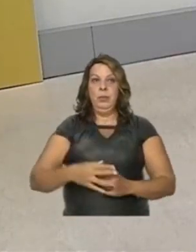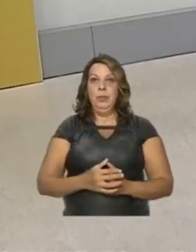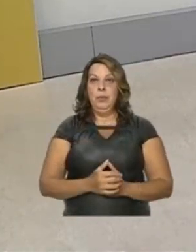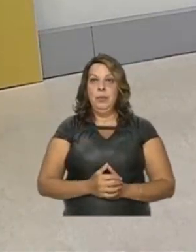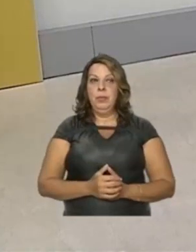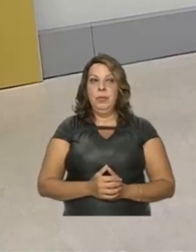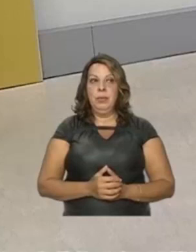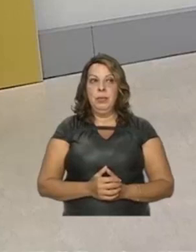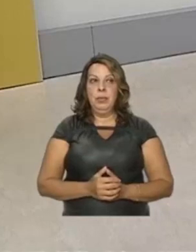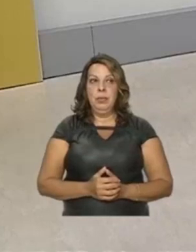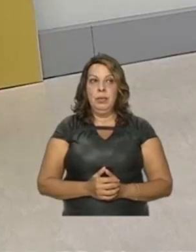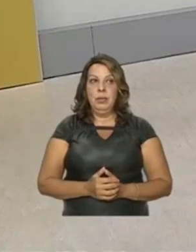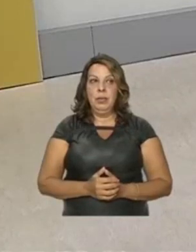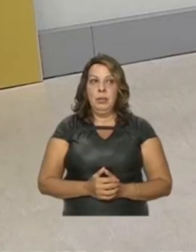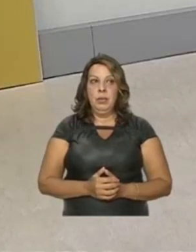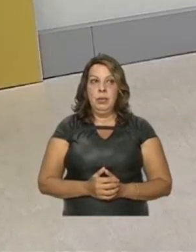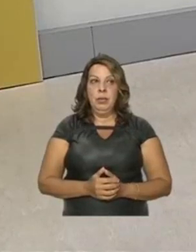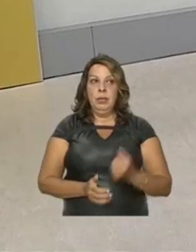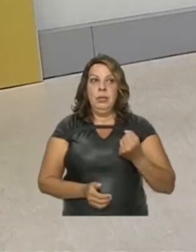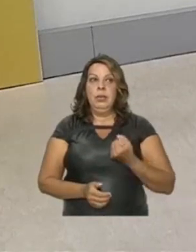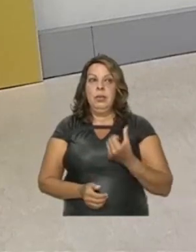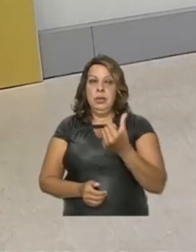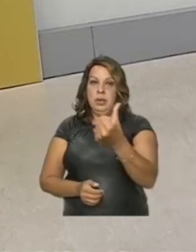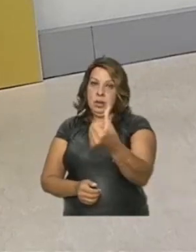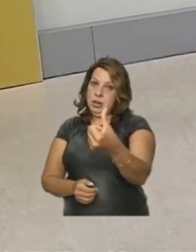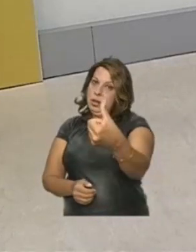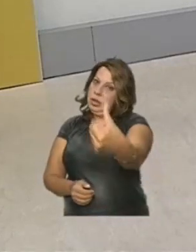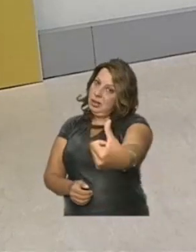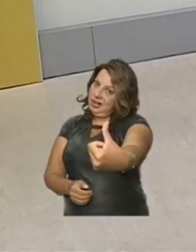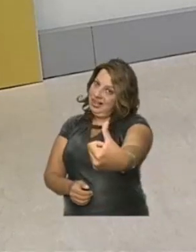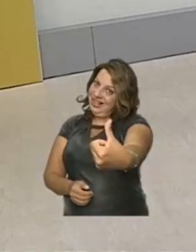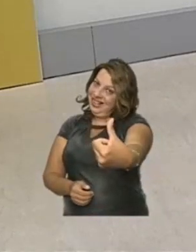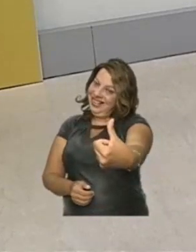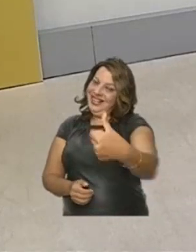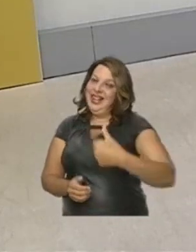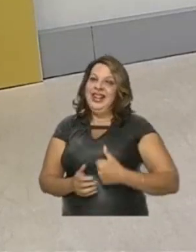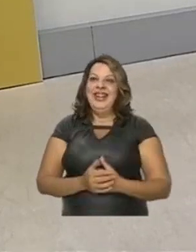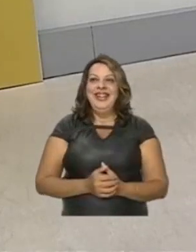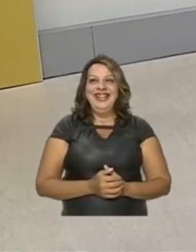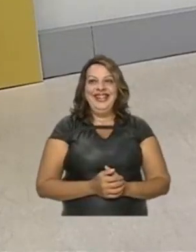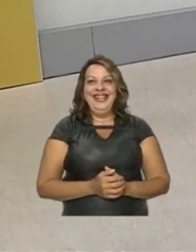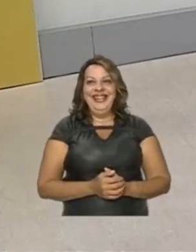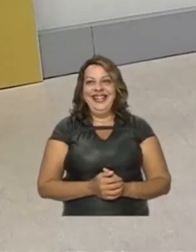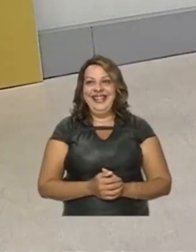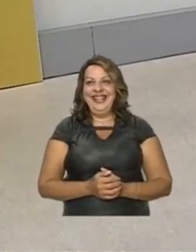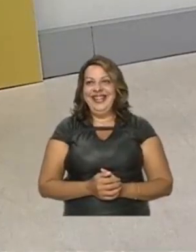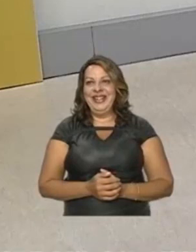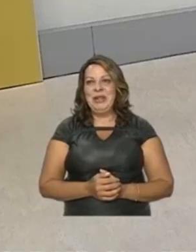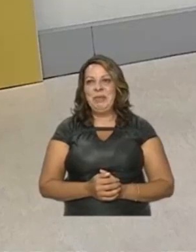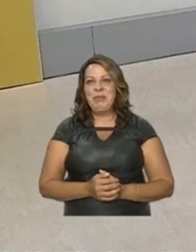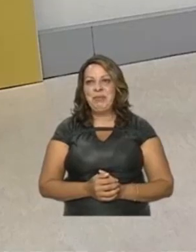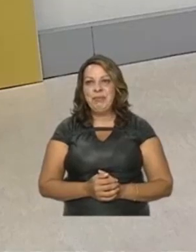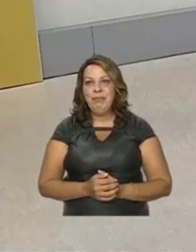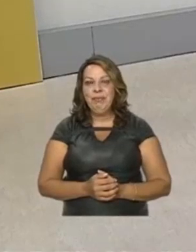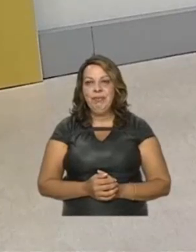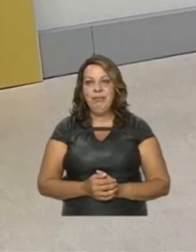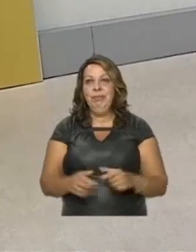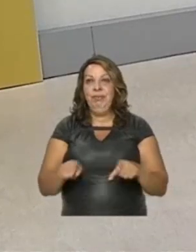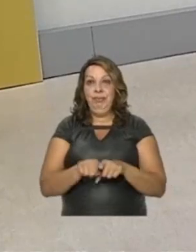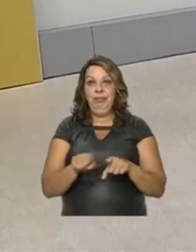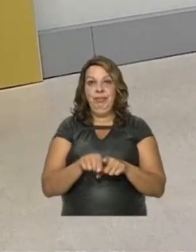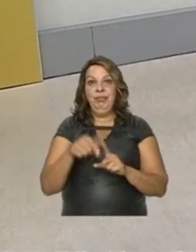34, eu tô chamando e você marca agora número 6, meia dúzia. Bolinha de número 6 que acabou de sair, saiu